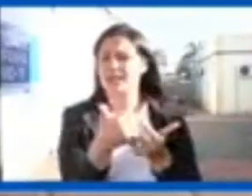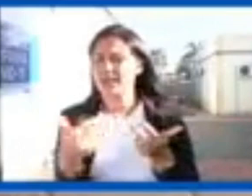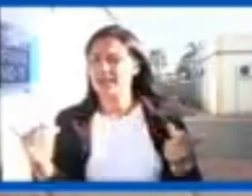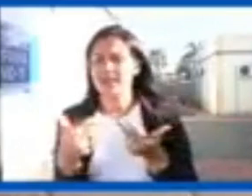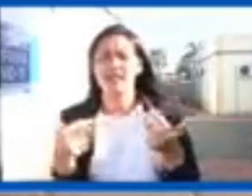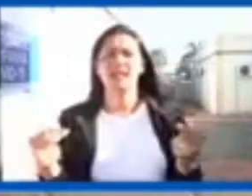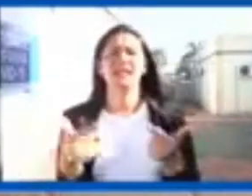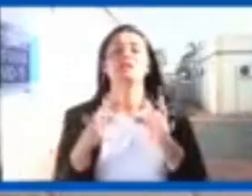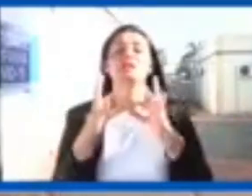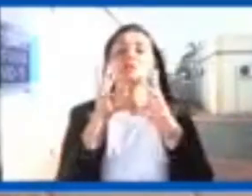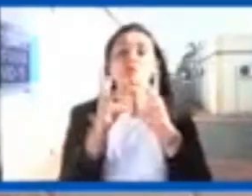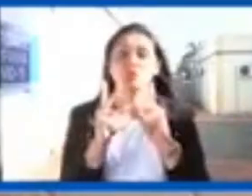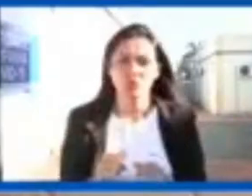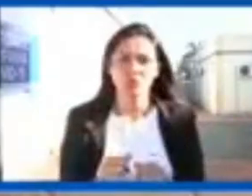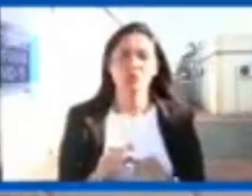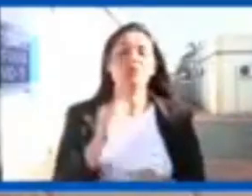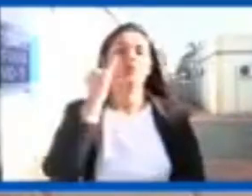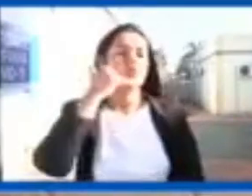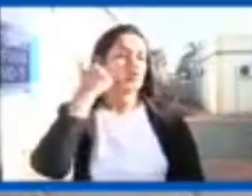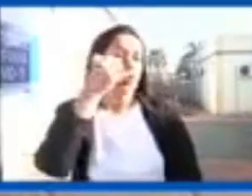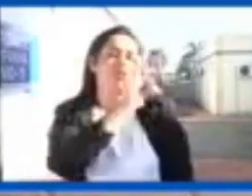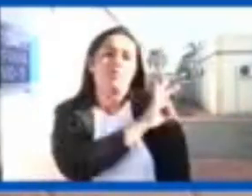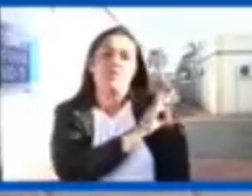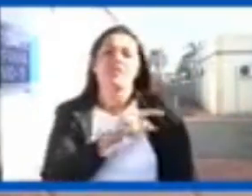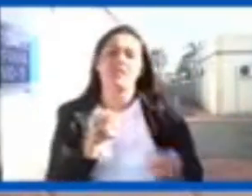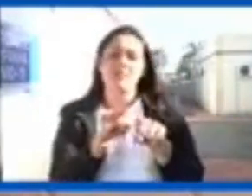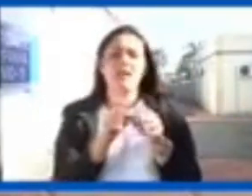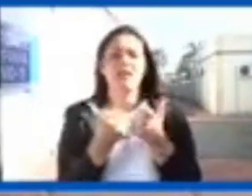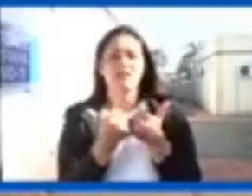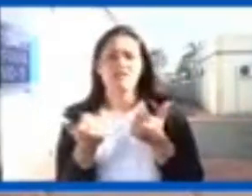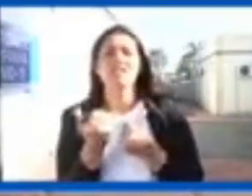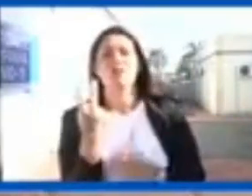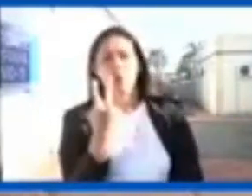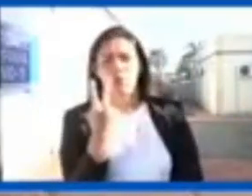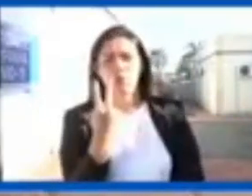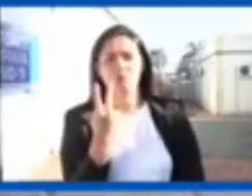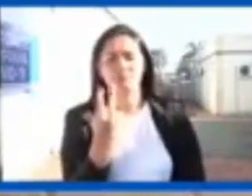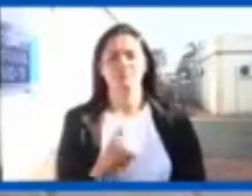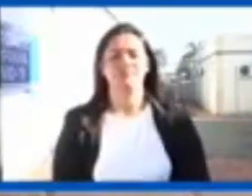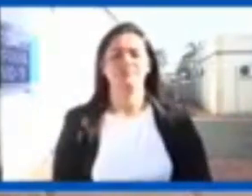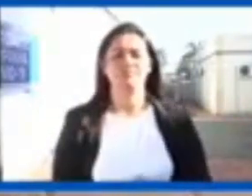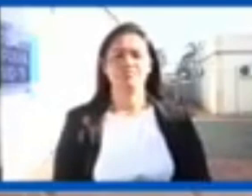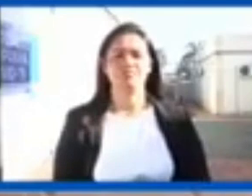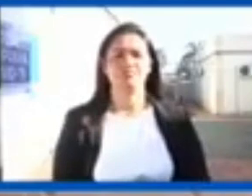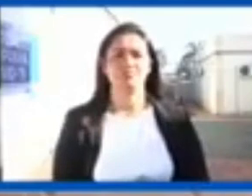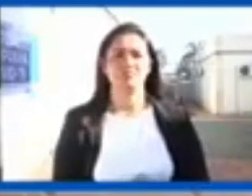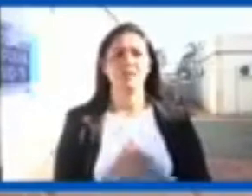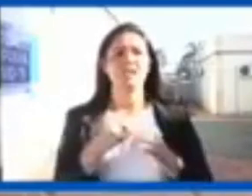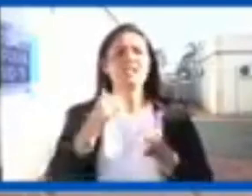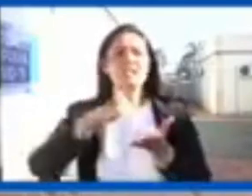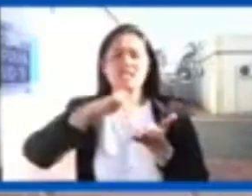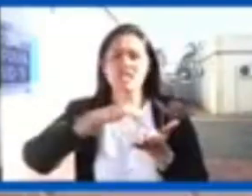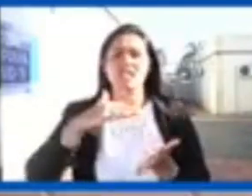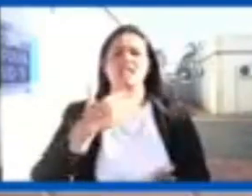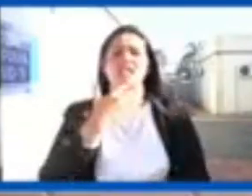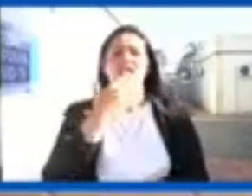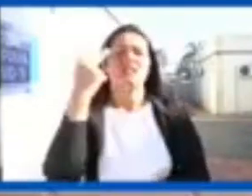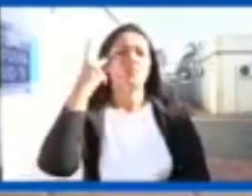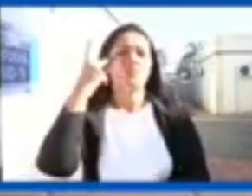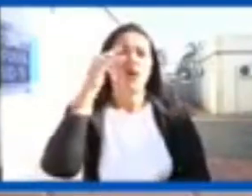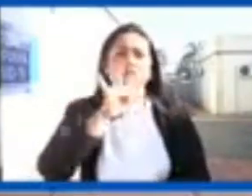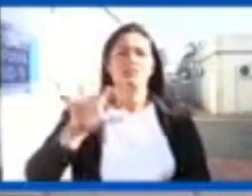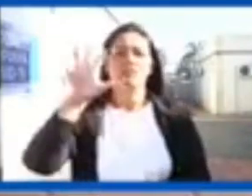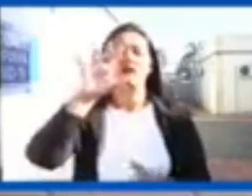Santa Casa ao prefeito Jardel sebba cabo Valter seu vice-prefeito e a Secretaria de Estado para que